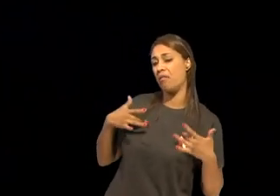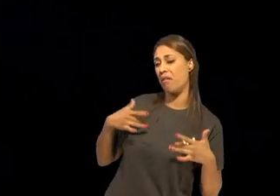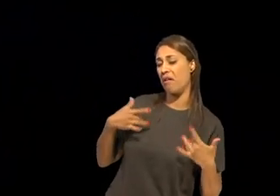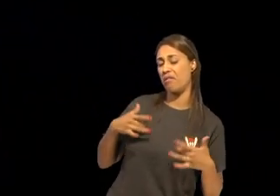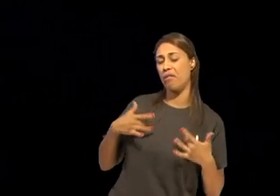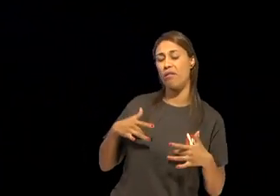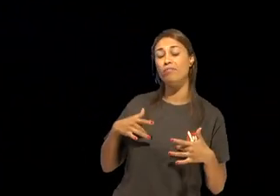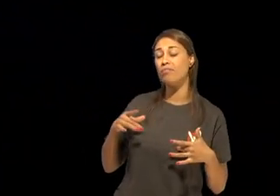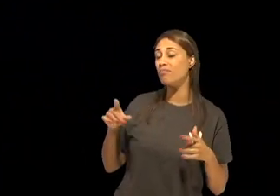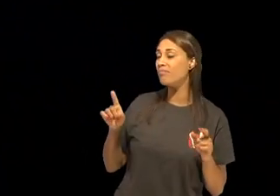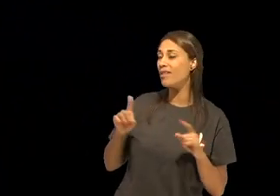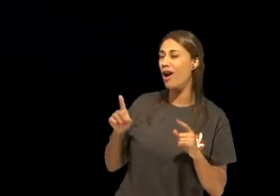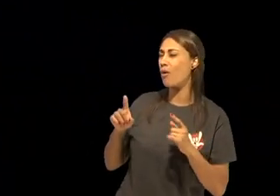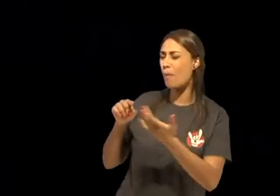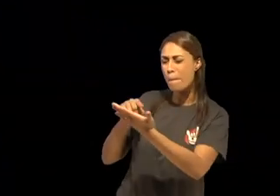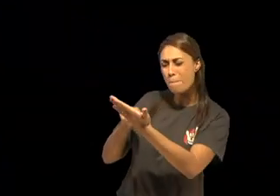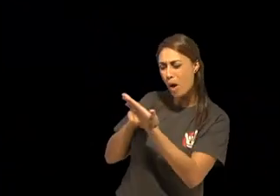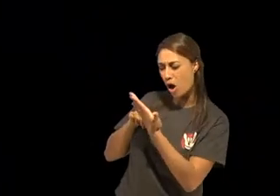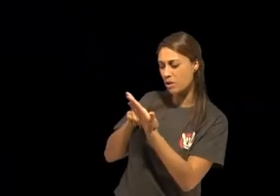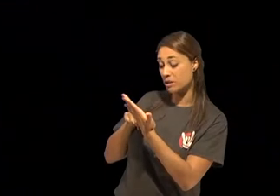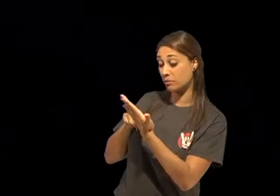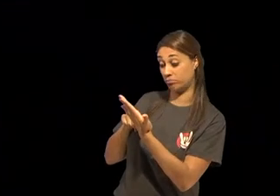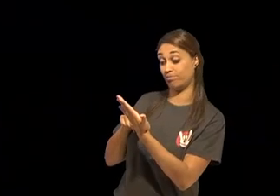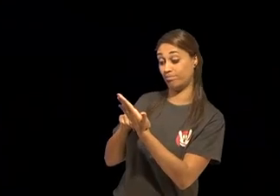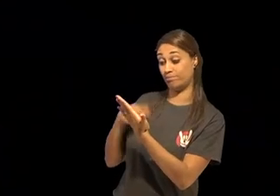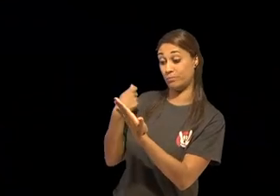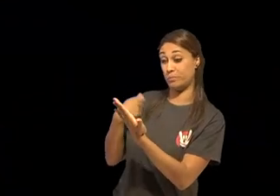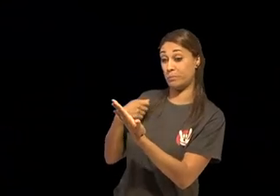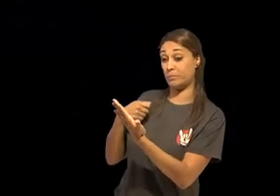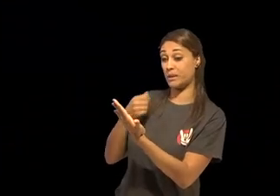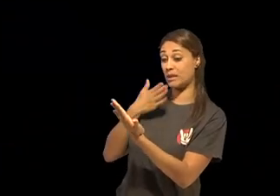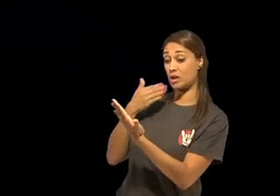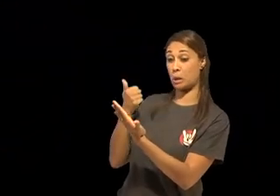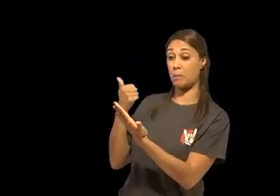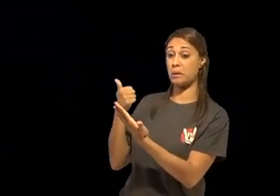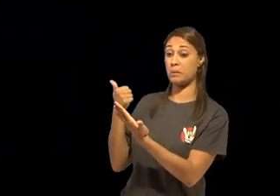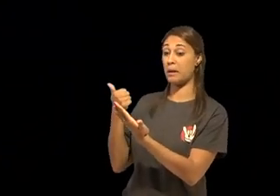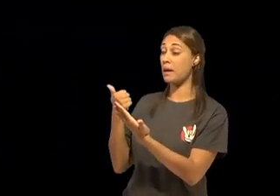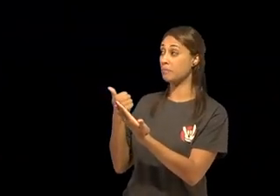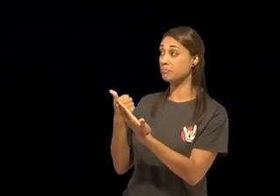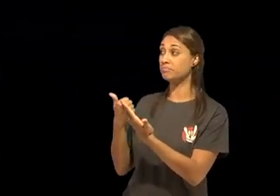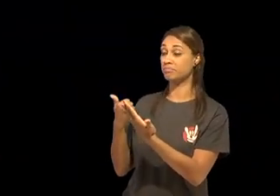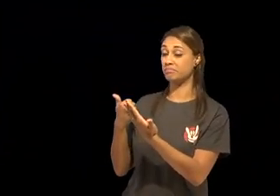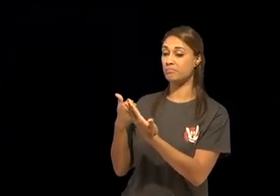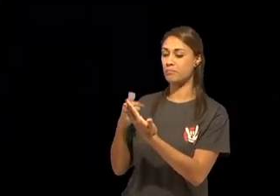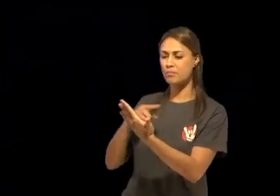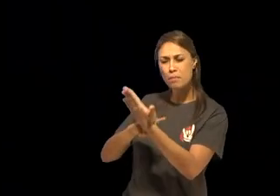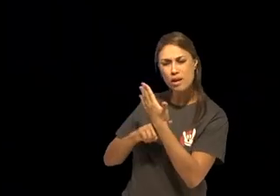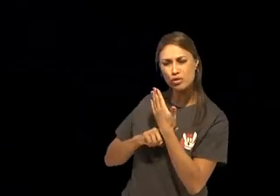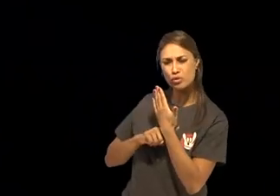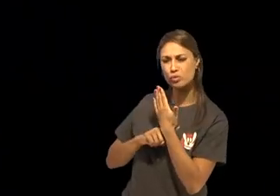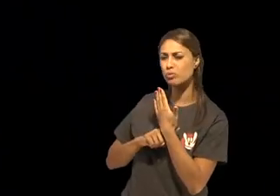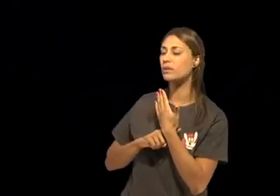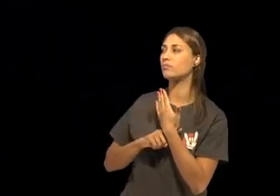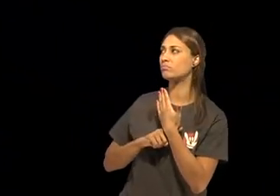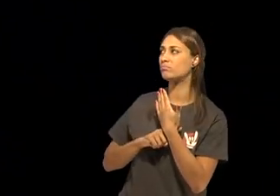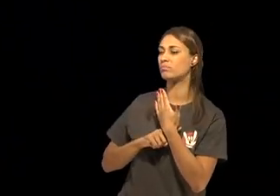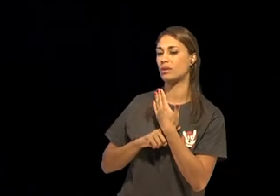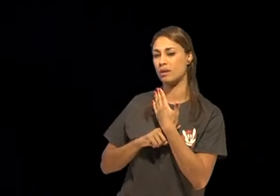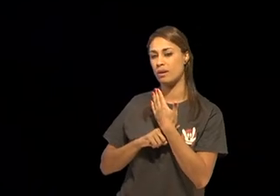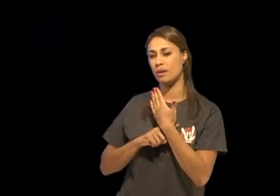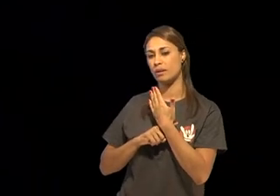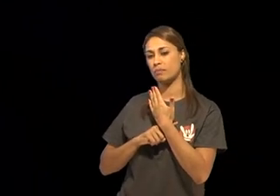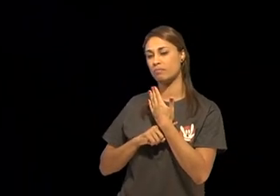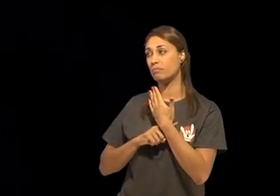para eles, Pai. Pai, ajuda-me, Senhor, a não viver debaixo de sentimentos, mas viver